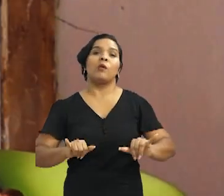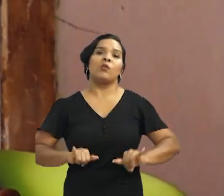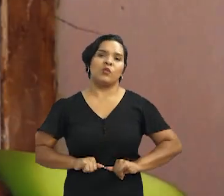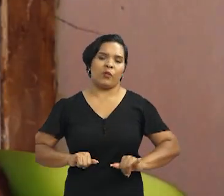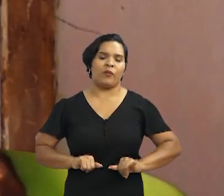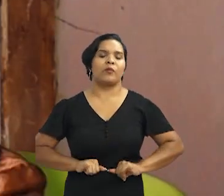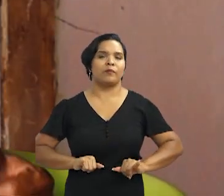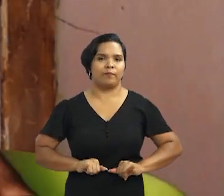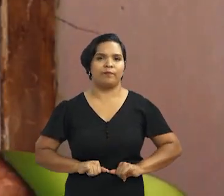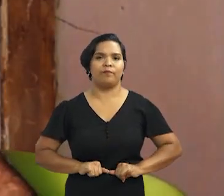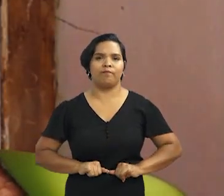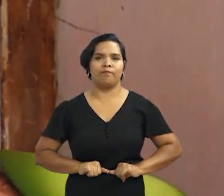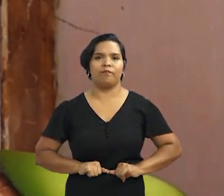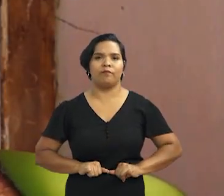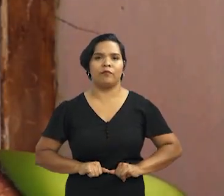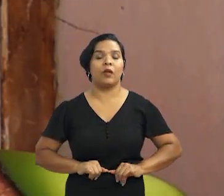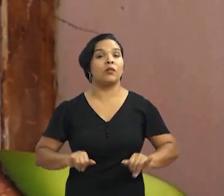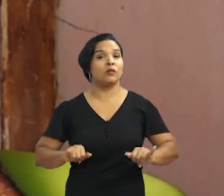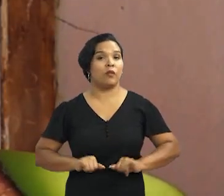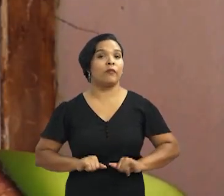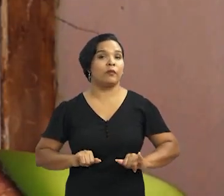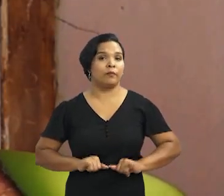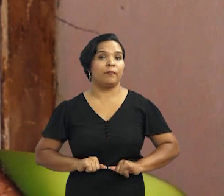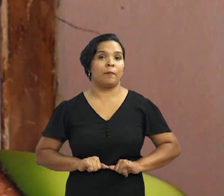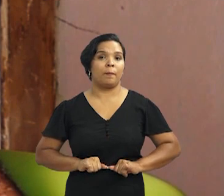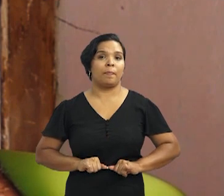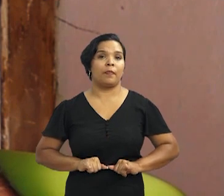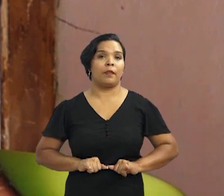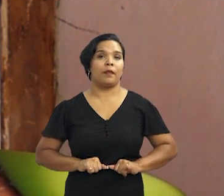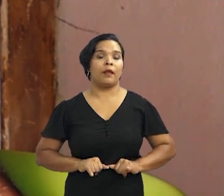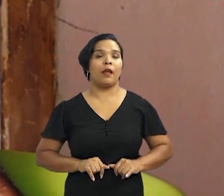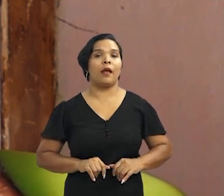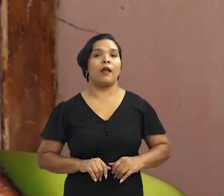hoje. Eles sofreram muito.